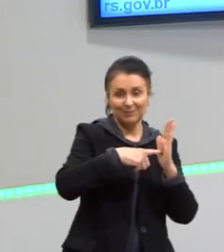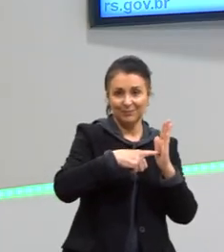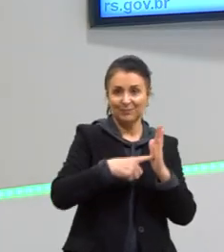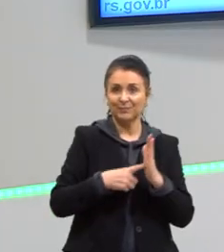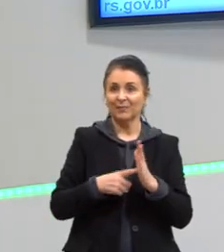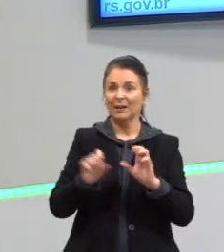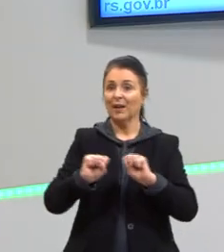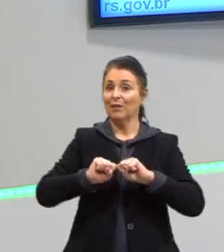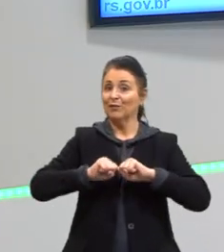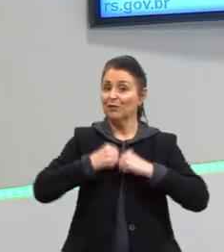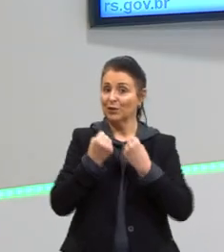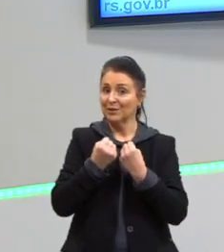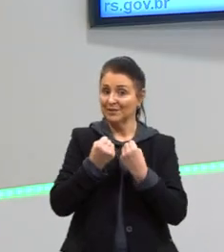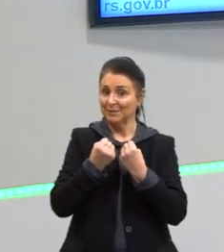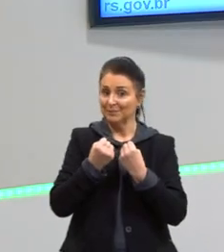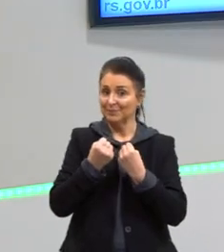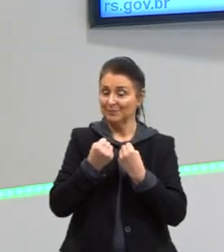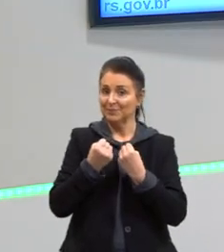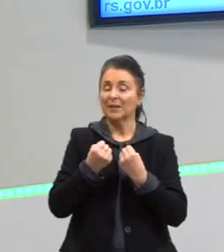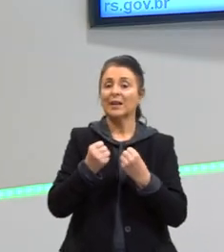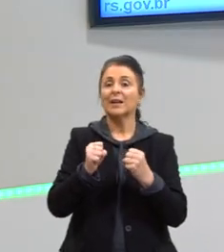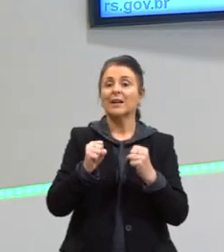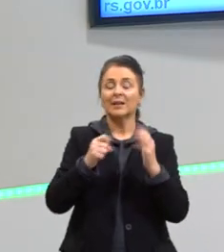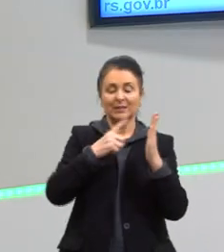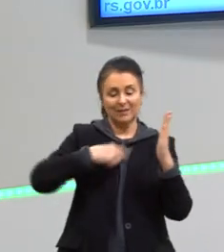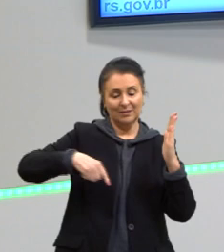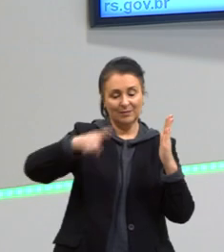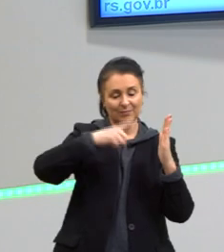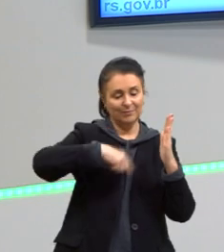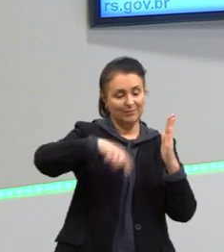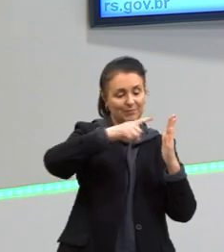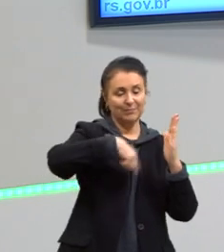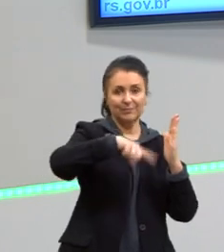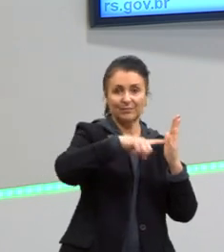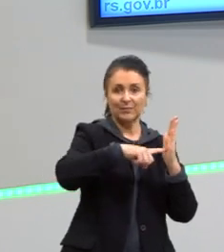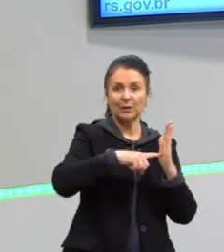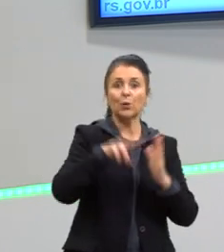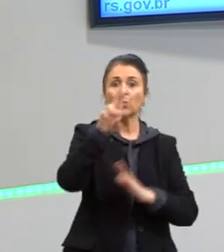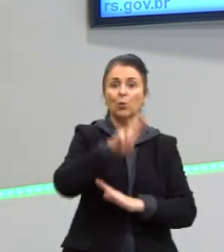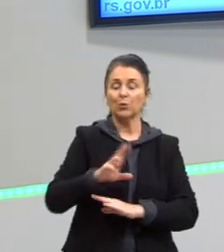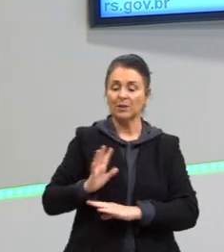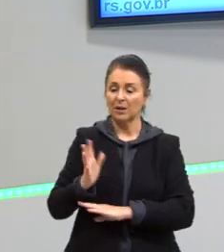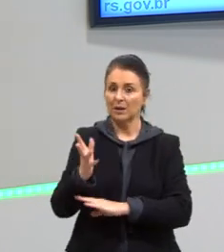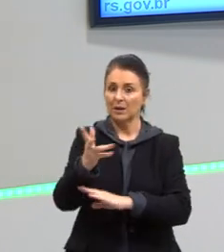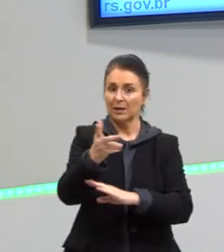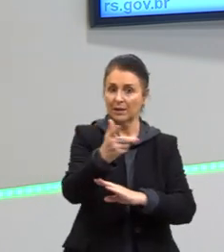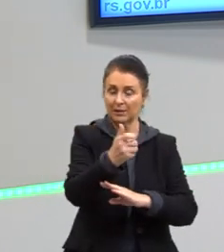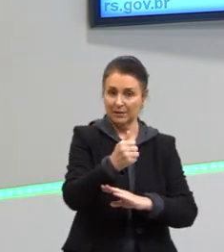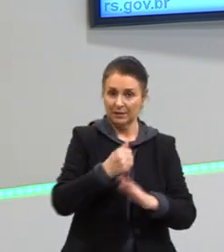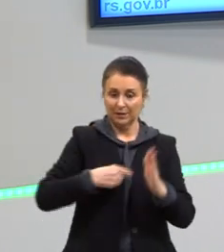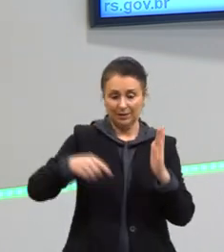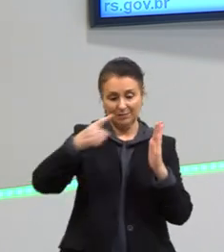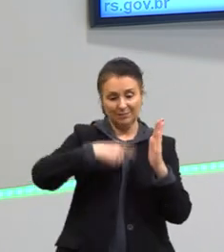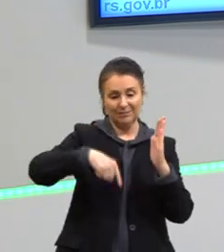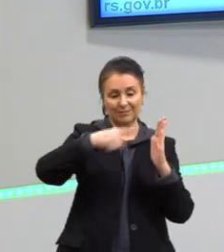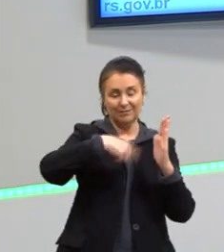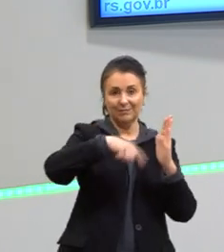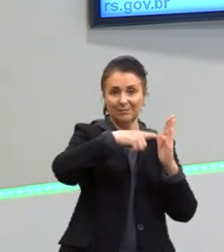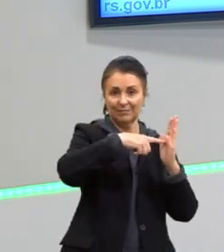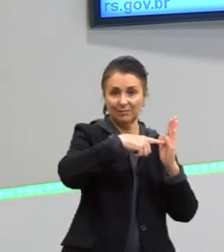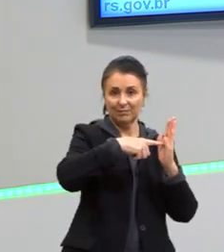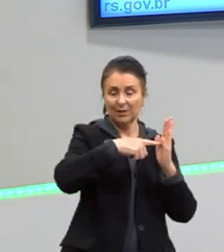é a força centrípeta então a gente precisa usar o que a aceleração centrípeta Então não é uma aceleração